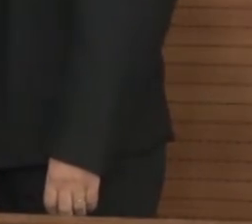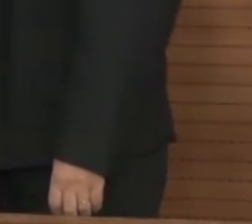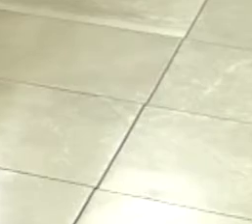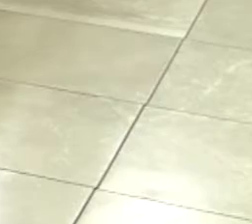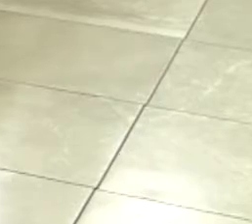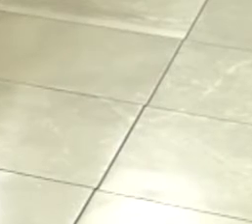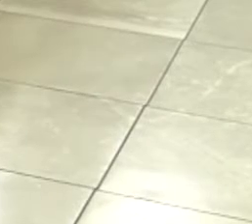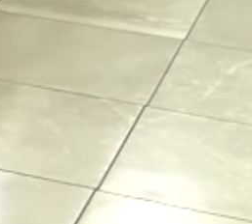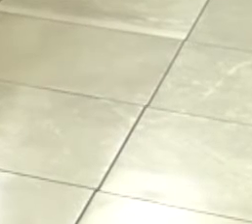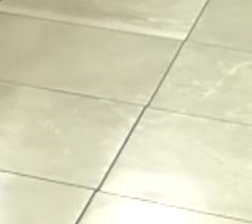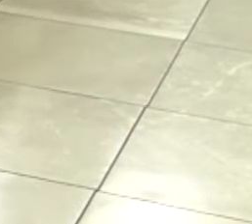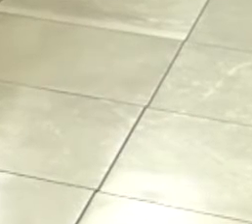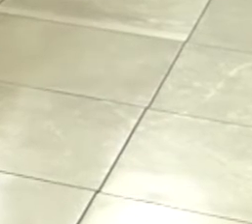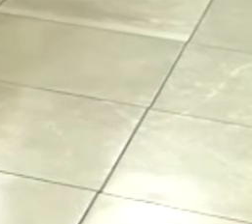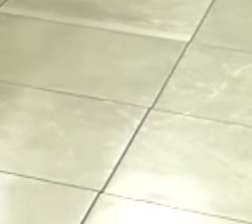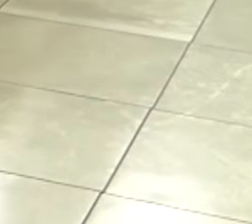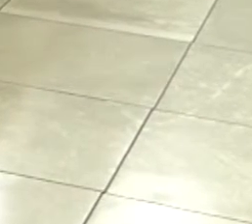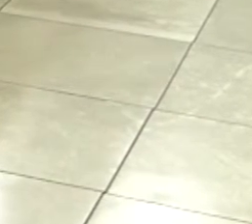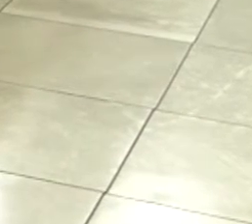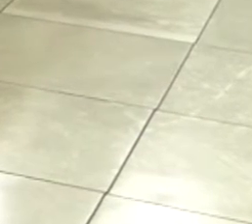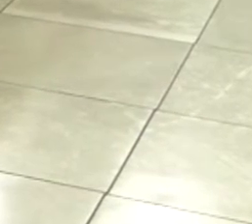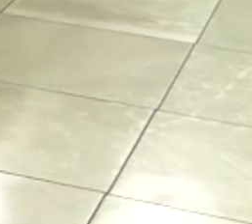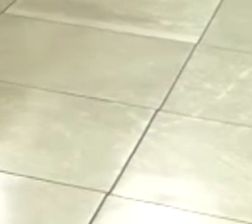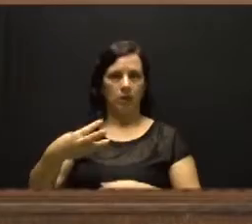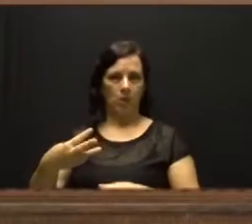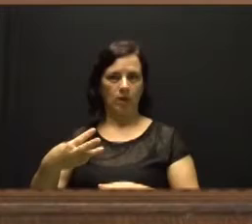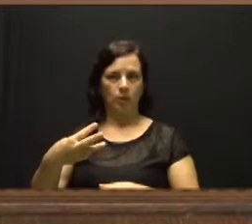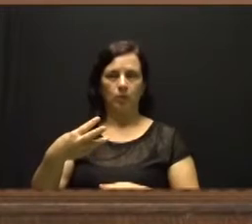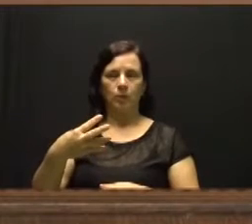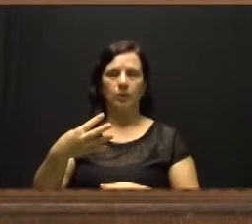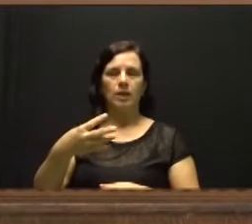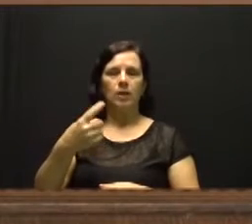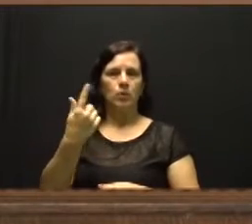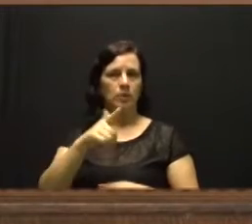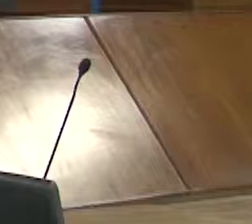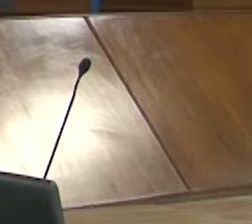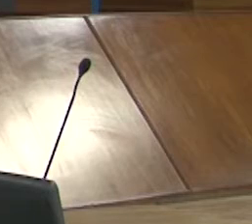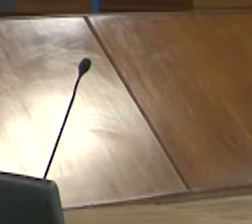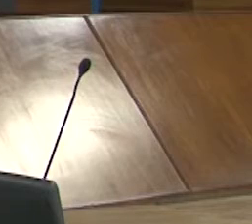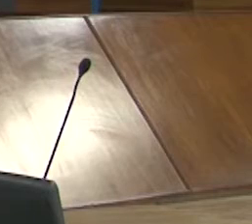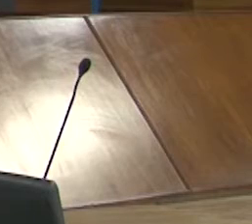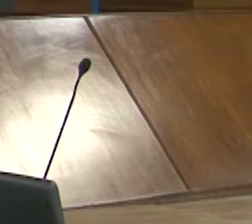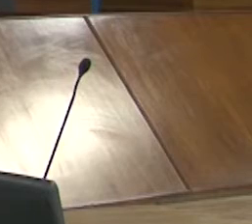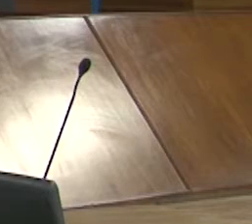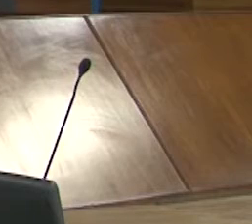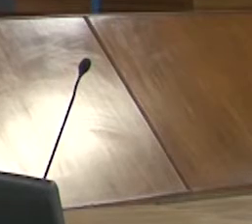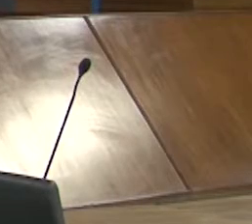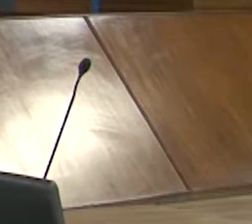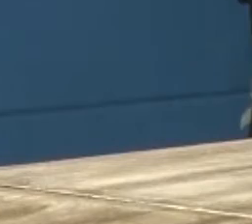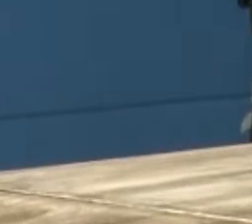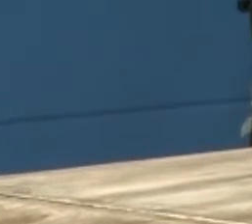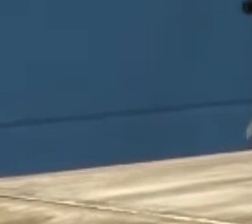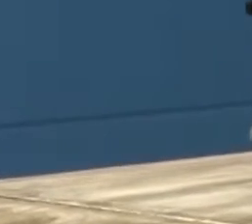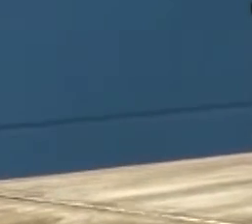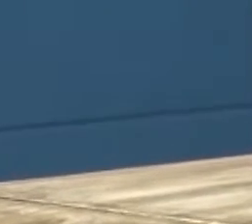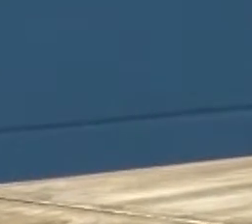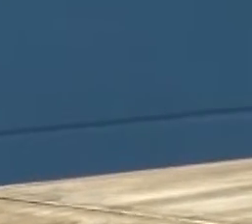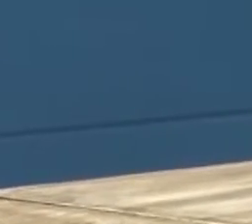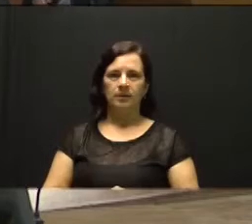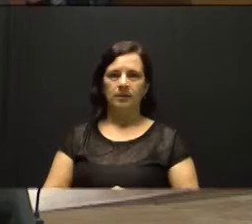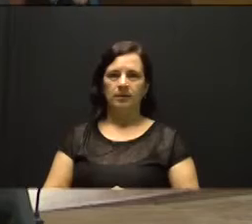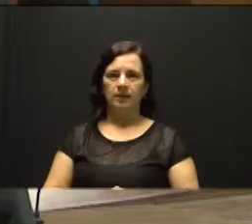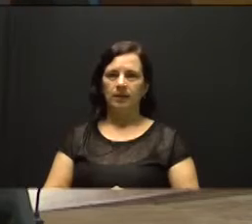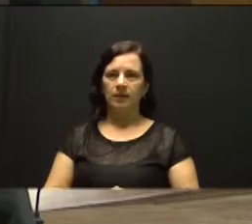decidiram agendar reunião com o prefeito Ademário de Oliveira. Retomados os trabalhos, em pauta o projeto do vereador Anderson